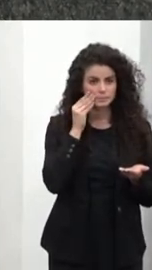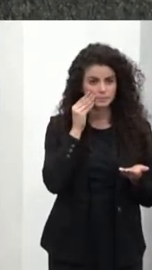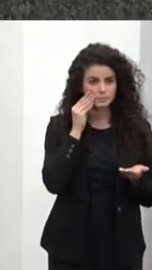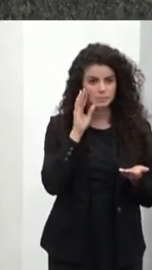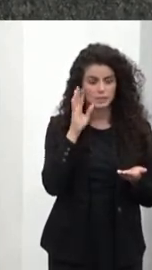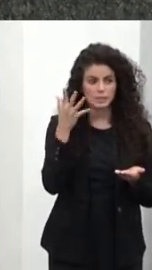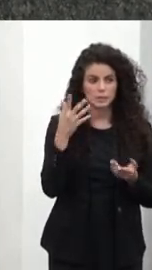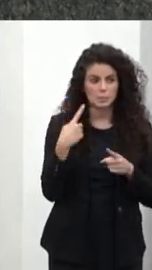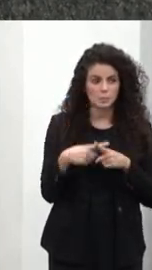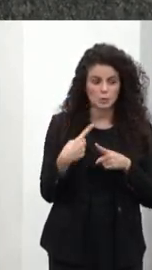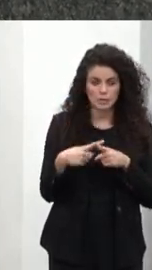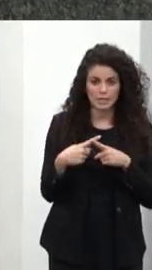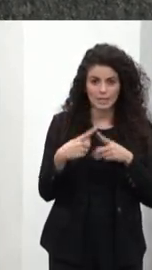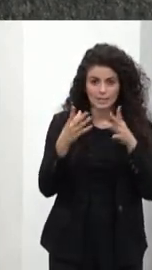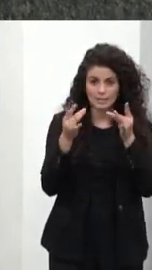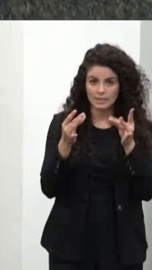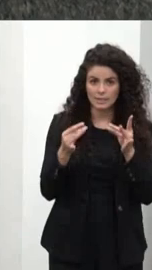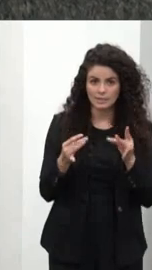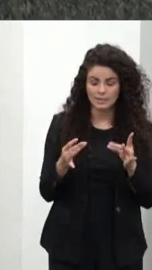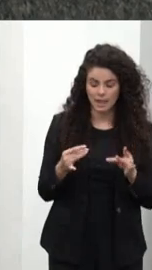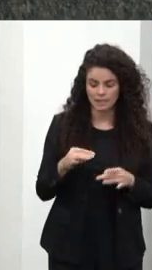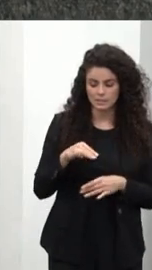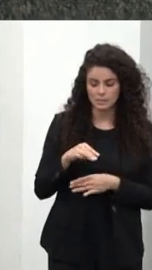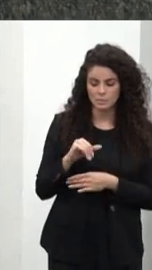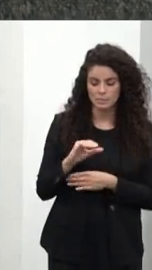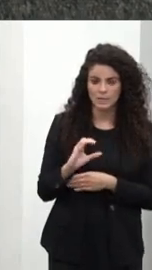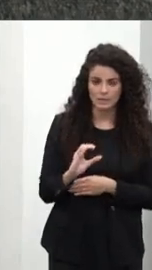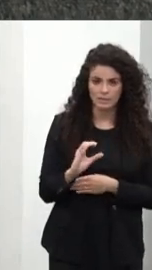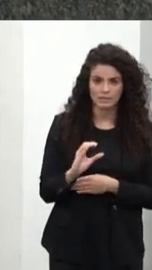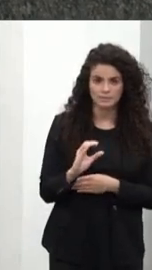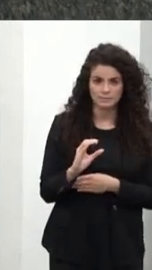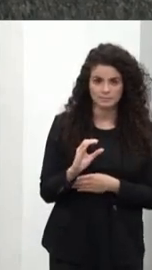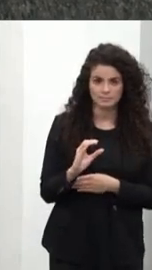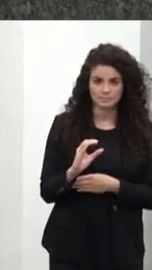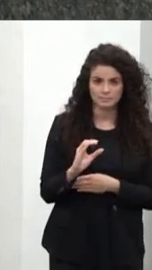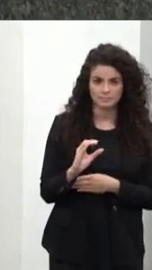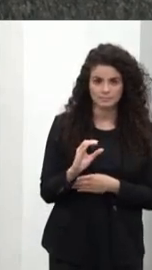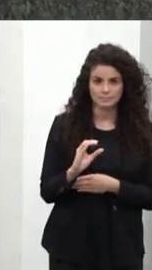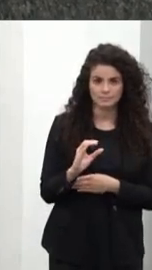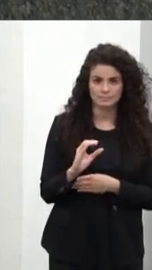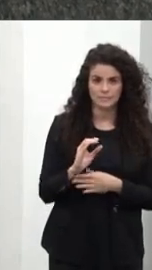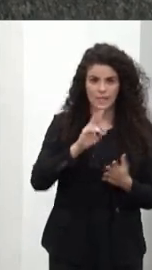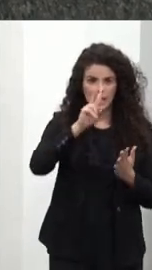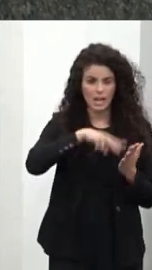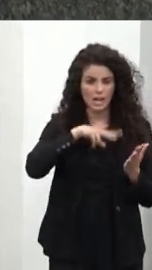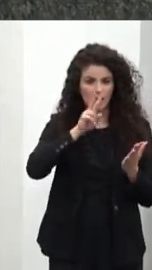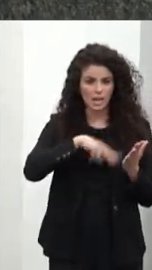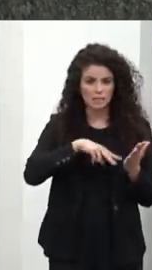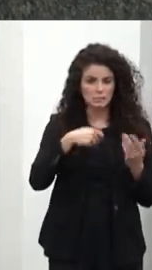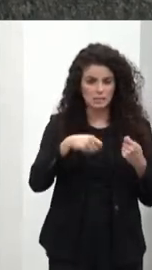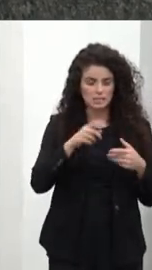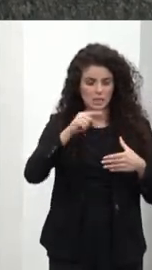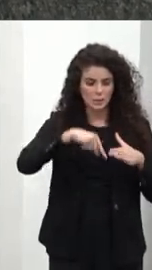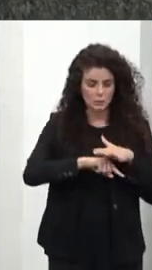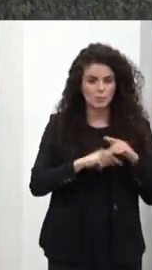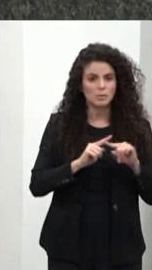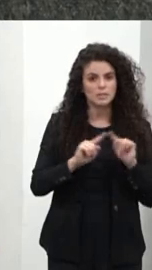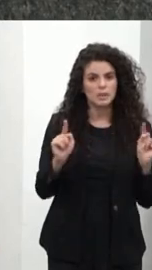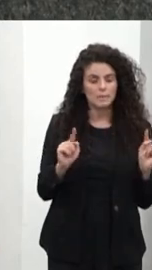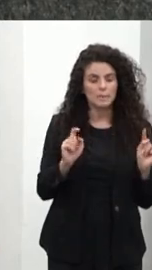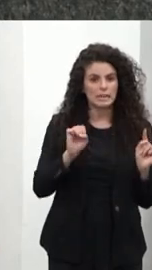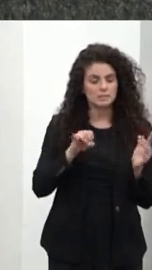detalhes de fato precisa ali da regulamentação do mink mas o grosso assim a lei já coloca olha vem tal recurso